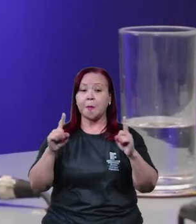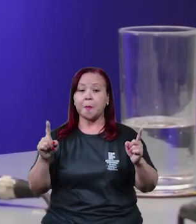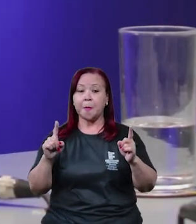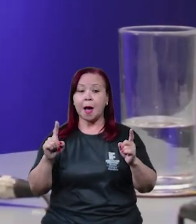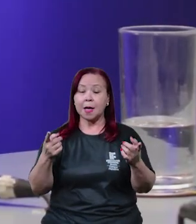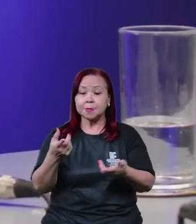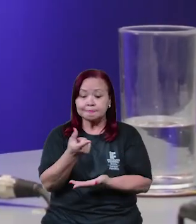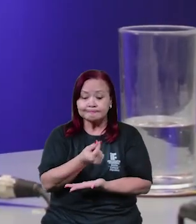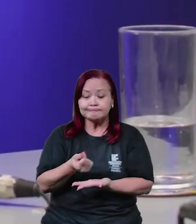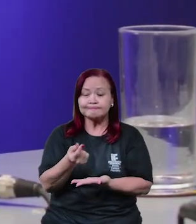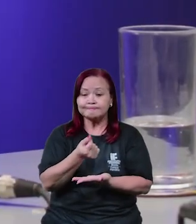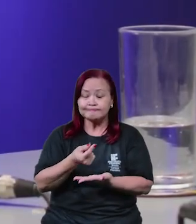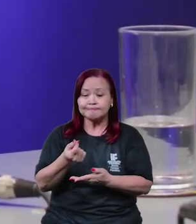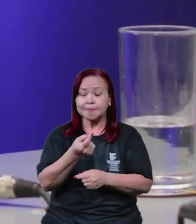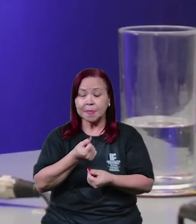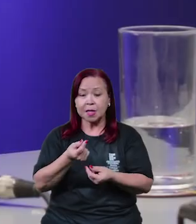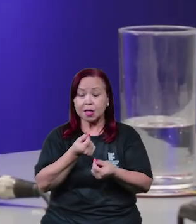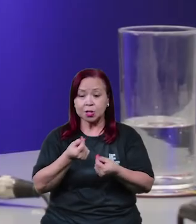aqui. E